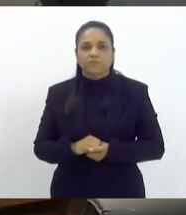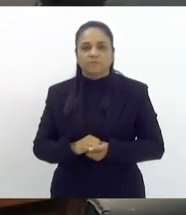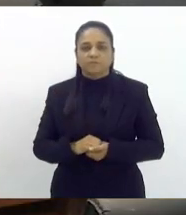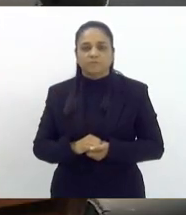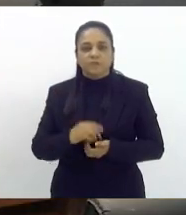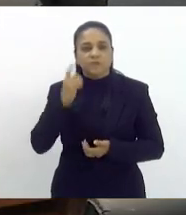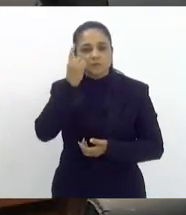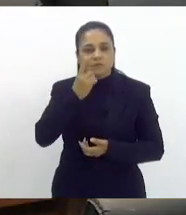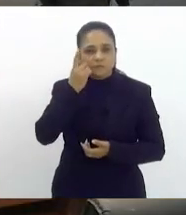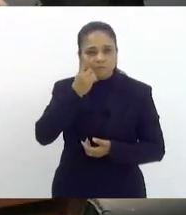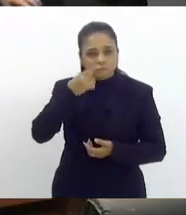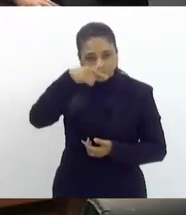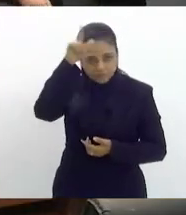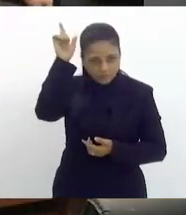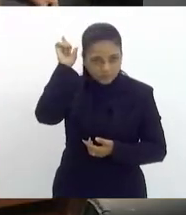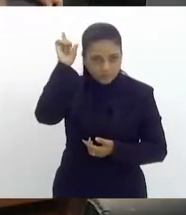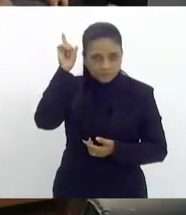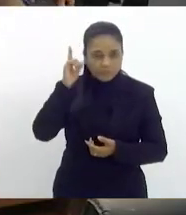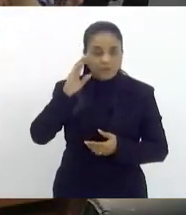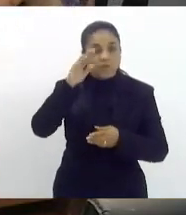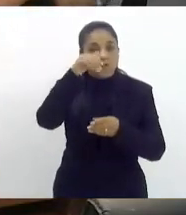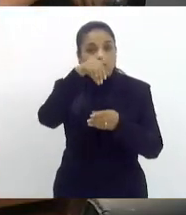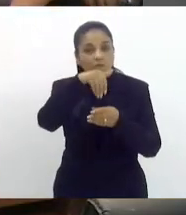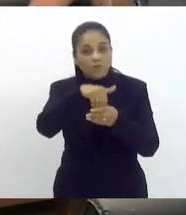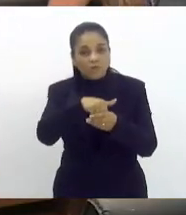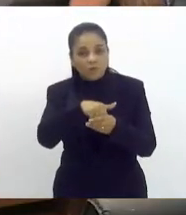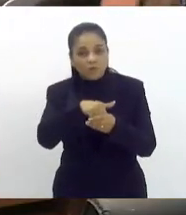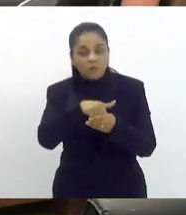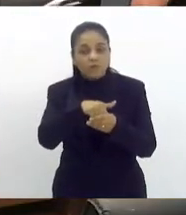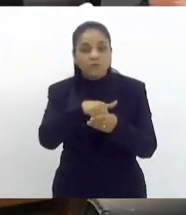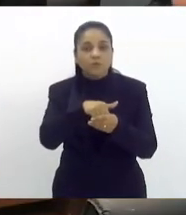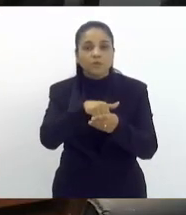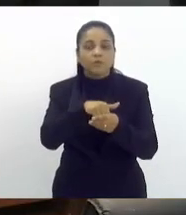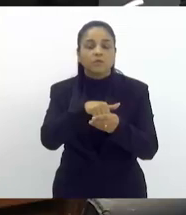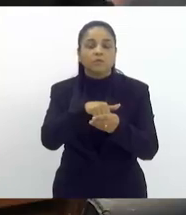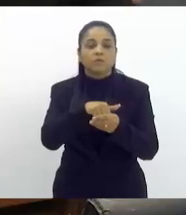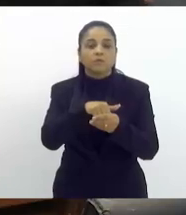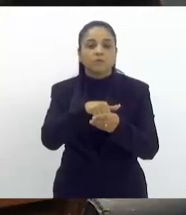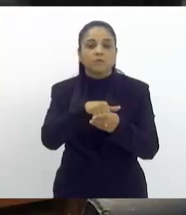Deputado Luiz Paulo voto favorável acompanha ccj